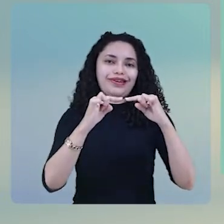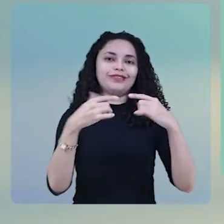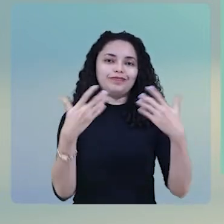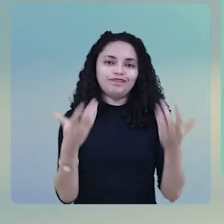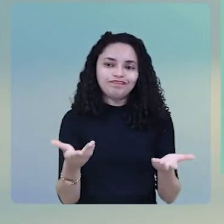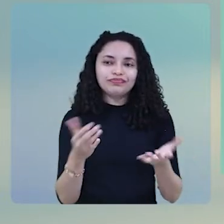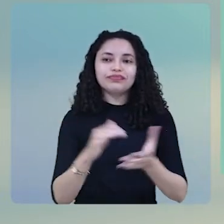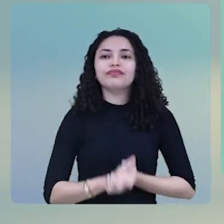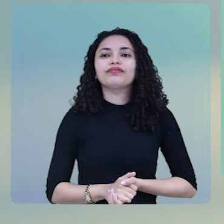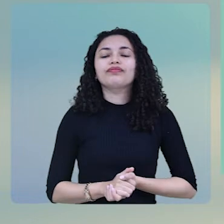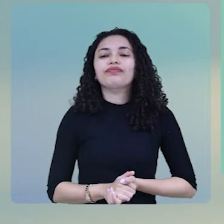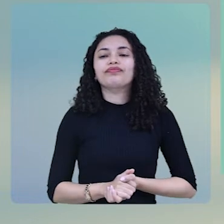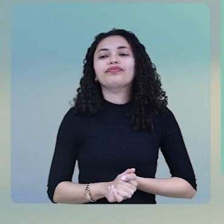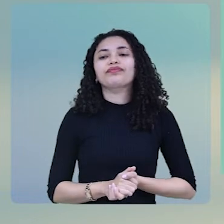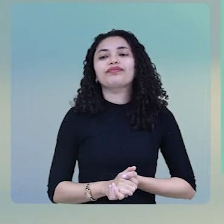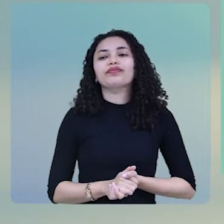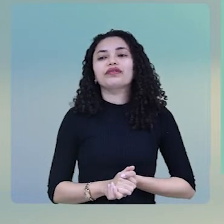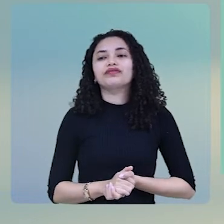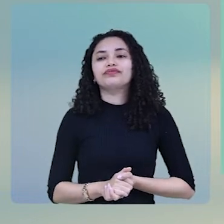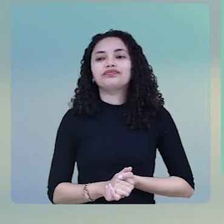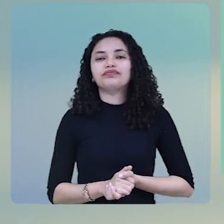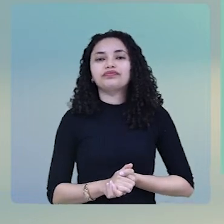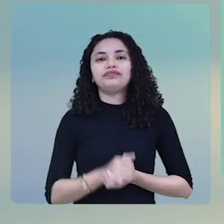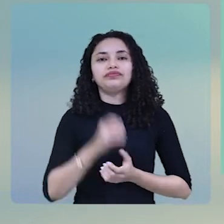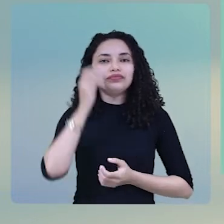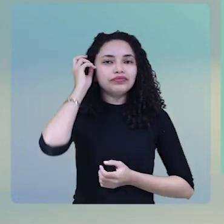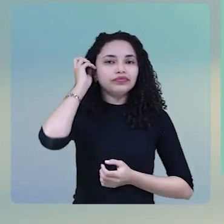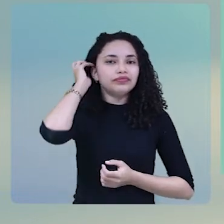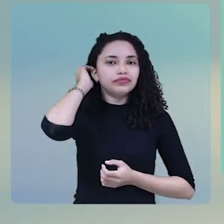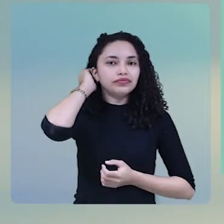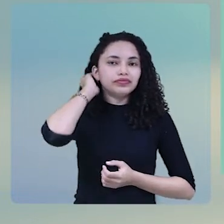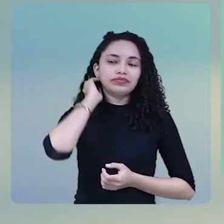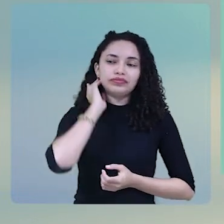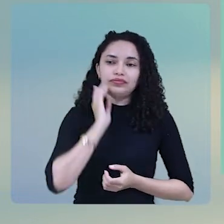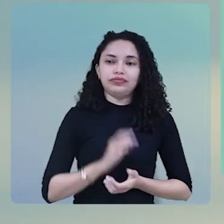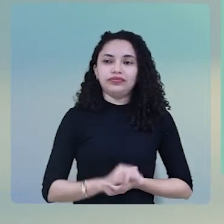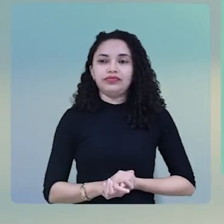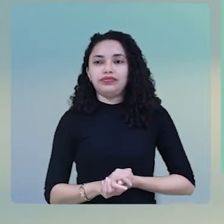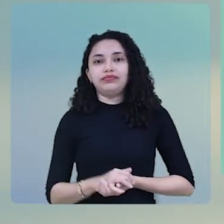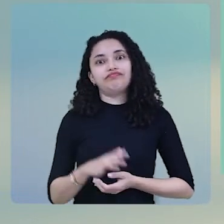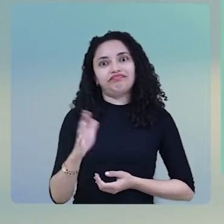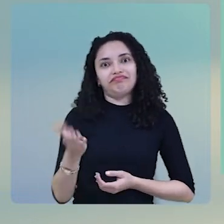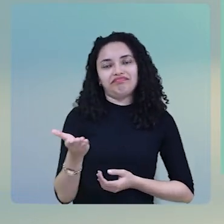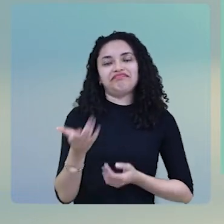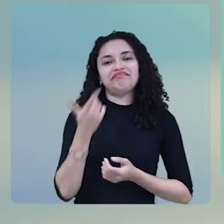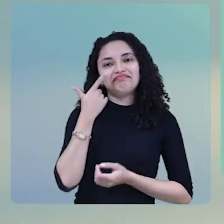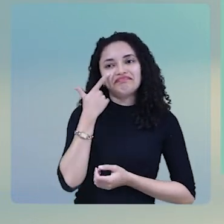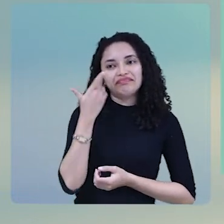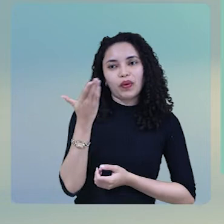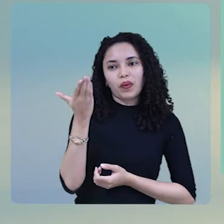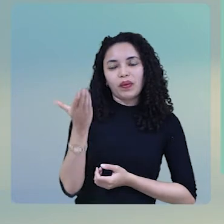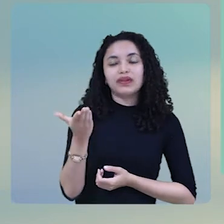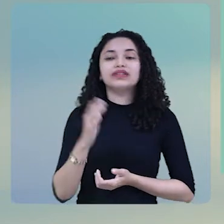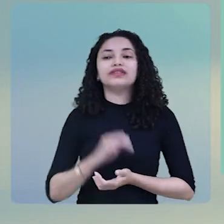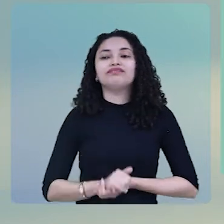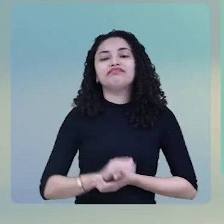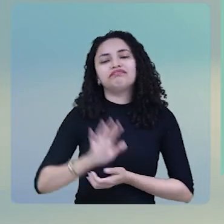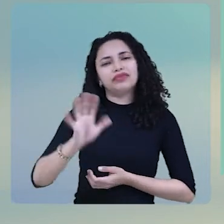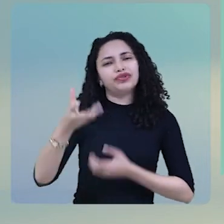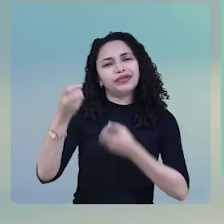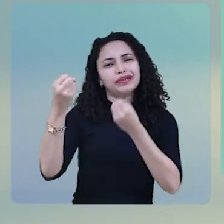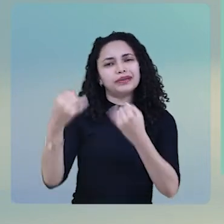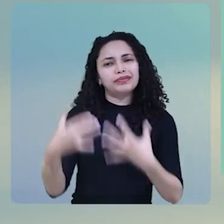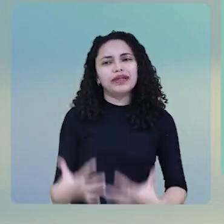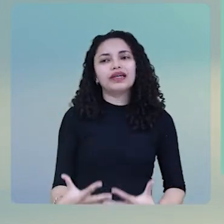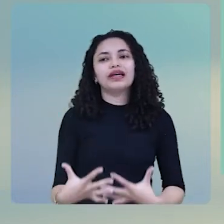seguindo. Olha, o que a gente acabou de falar. Saúde é o completo bem-estar físico,